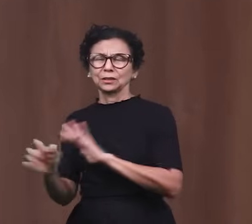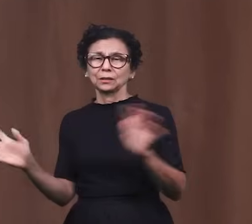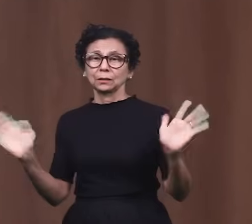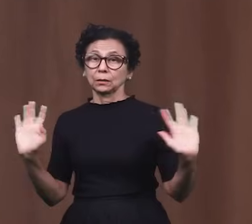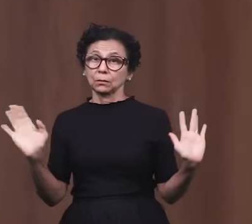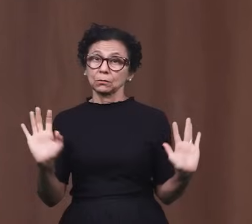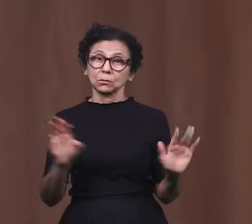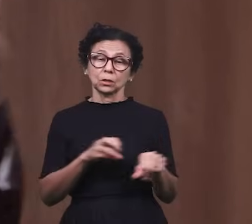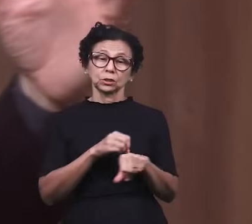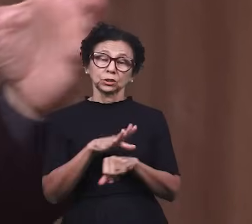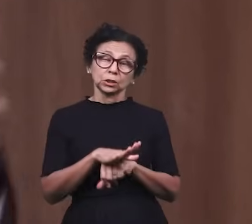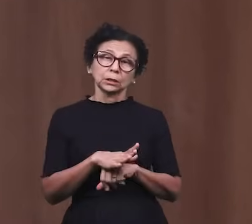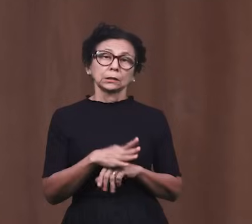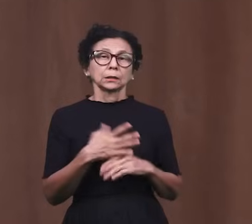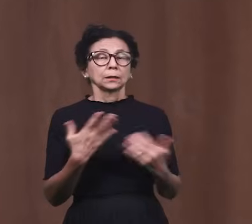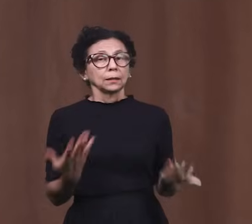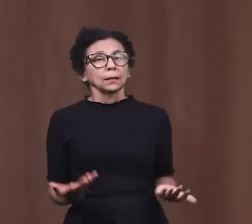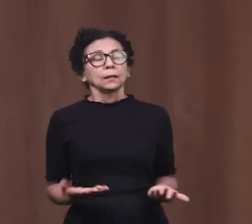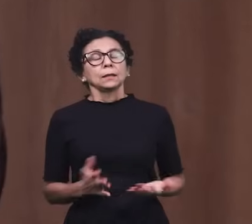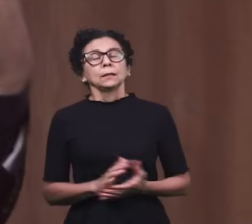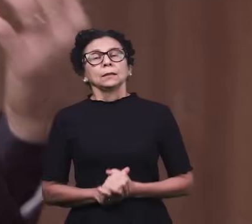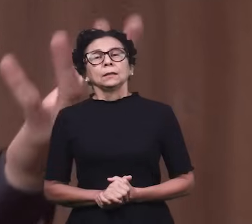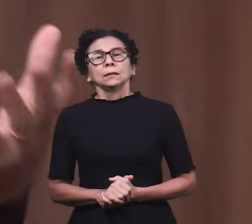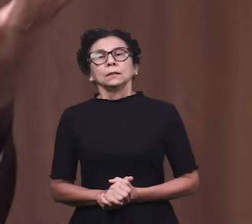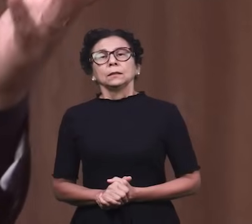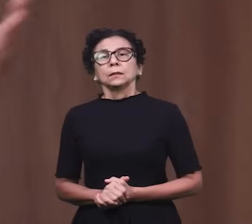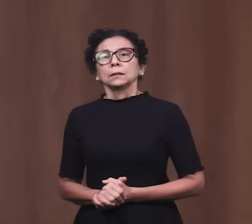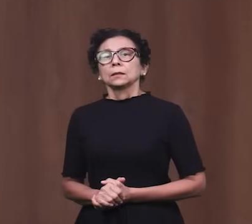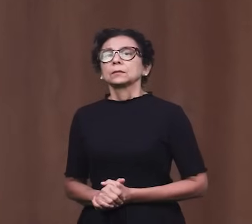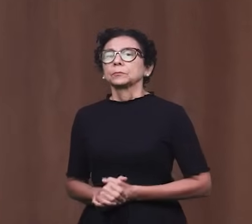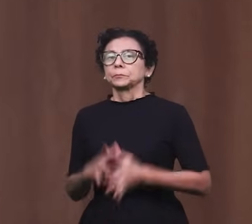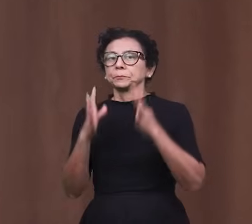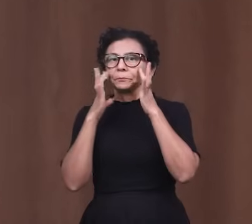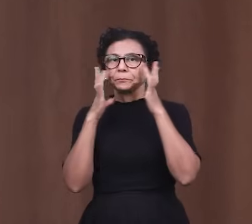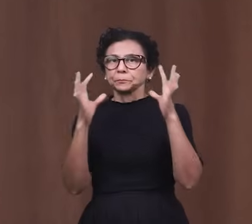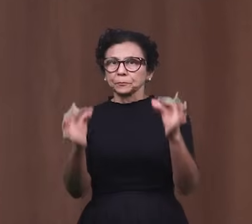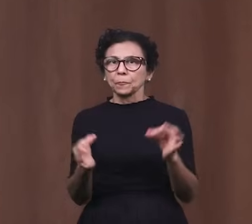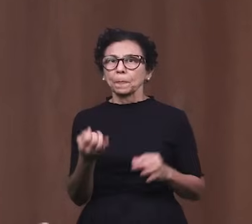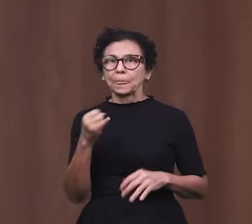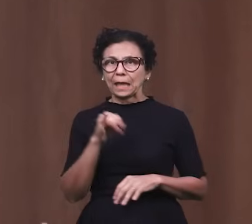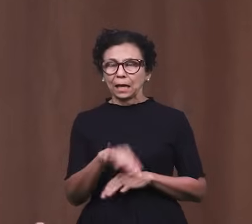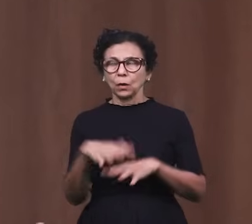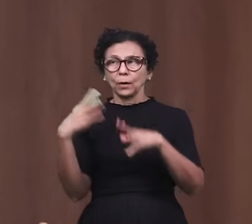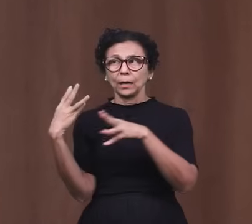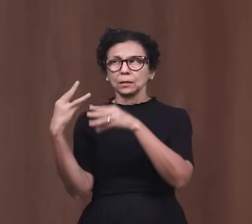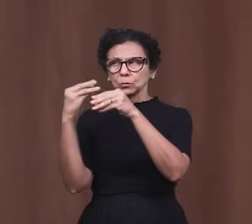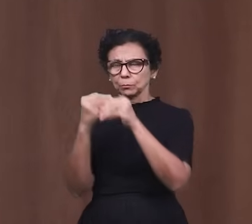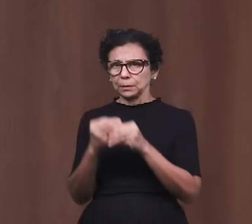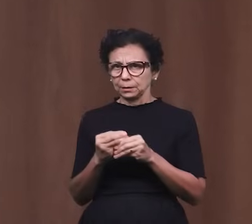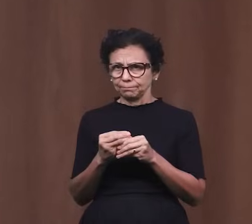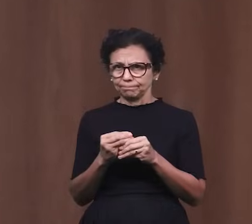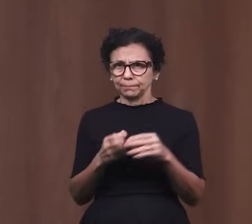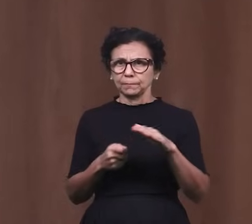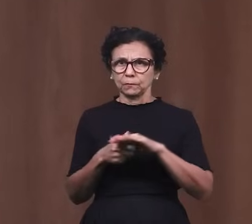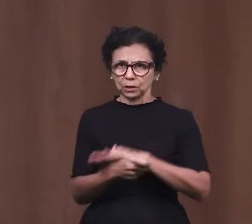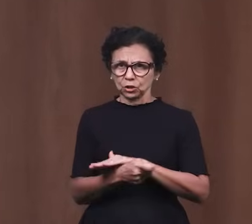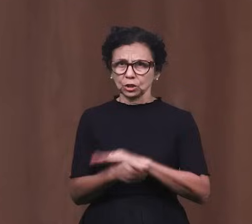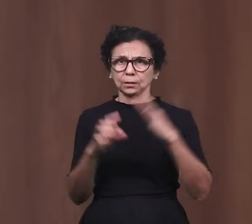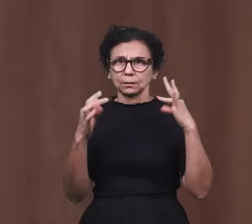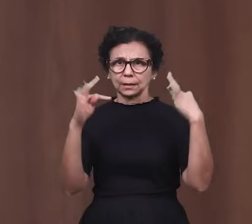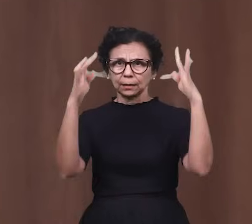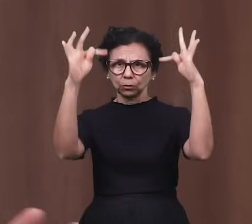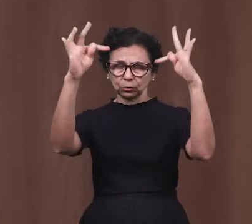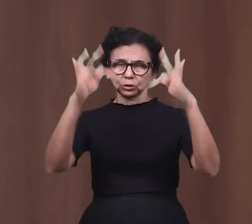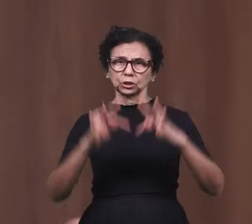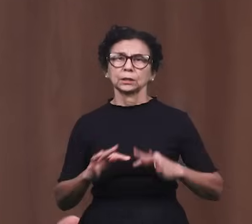que investir em todos, tem que procurar... Eu apenas estou citando alguns exemplos mediante a pergunta, para que nós possamos estar atentos. Mas se eu tivesse que